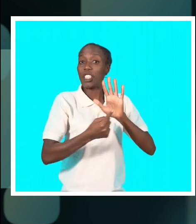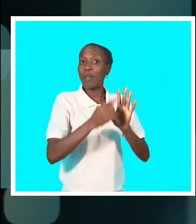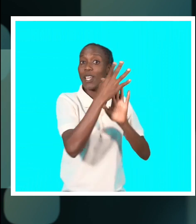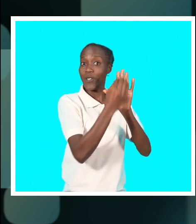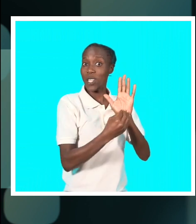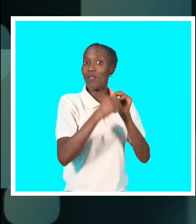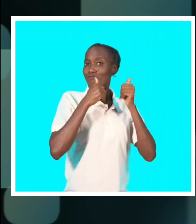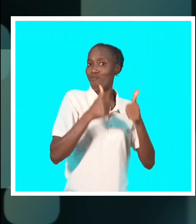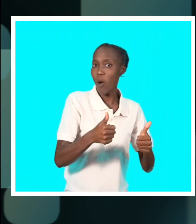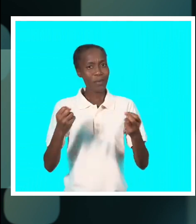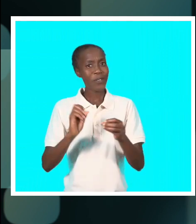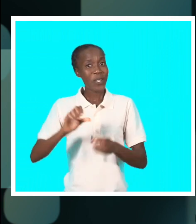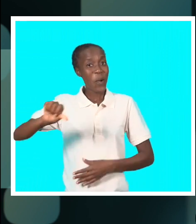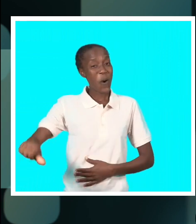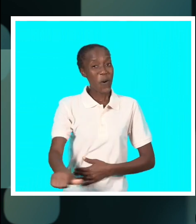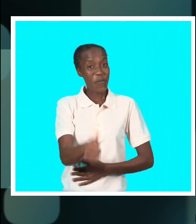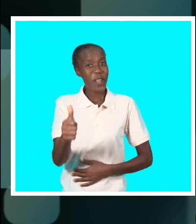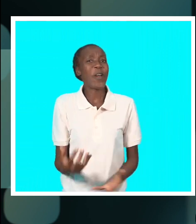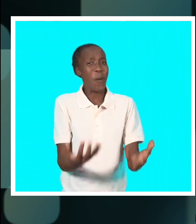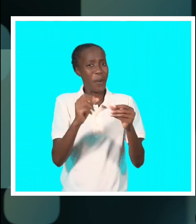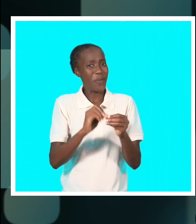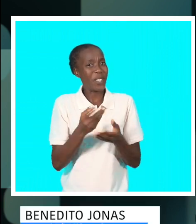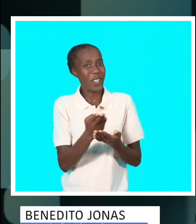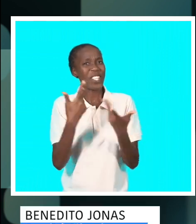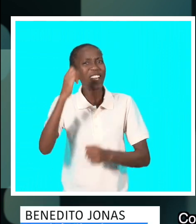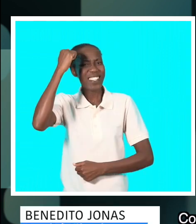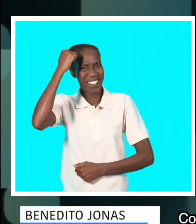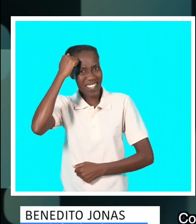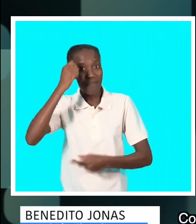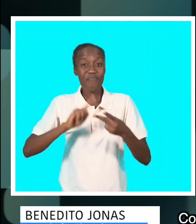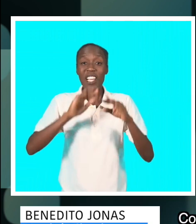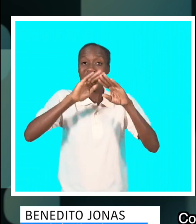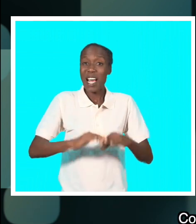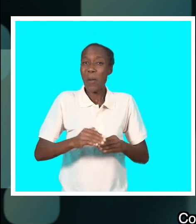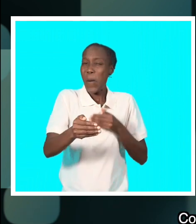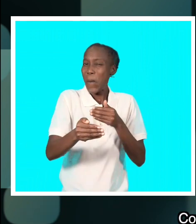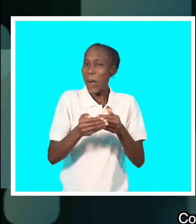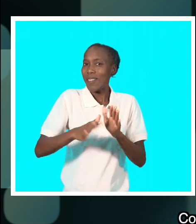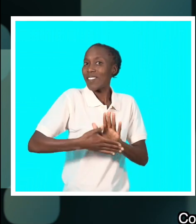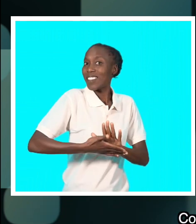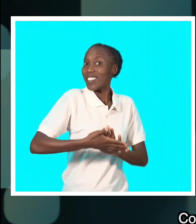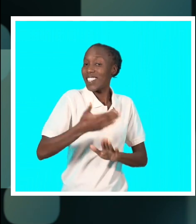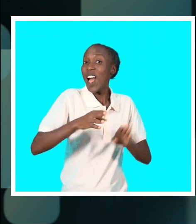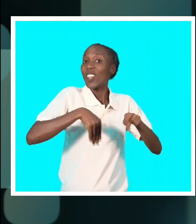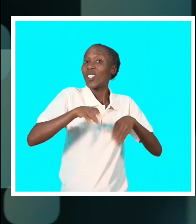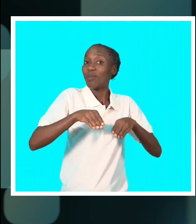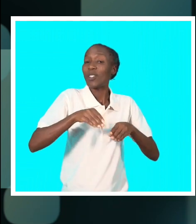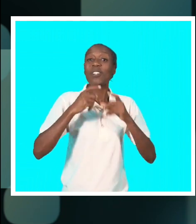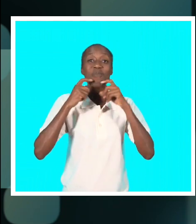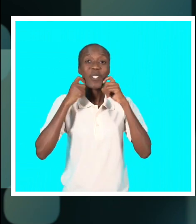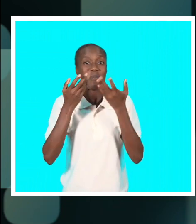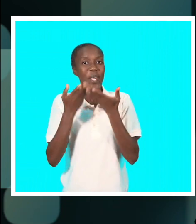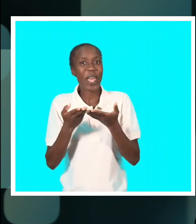resultados. Façam o melhor que puderem fazer. Como sabem, estamos quase no início das épocas de esportiva